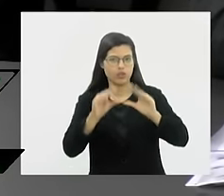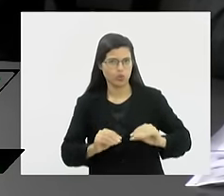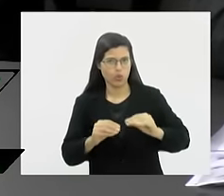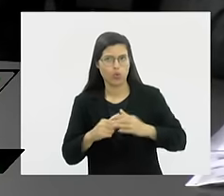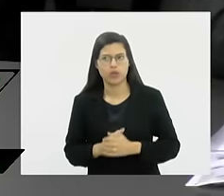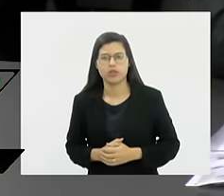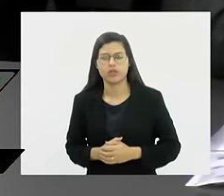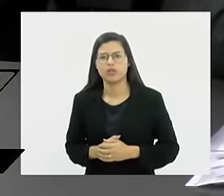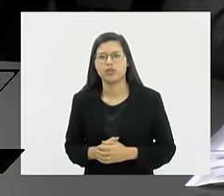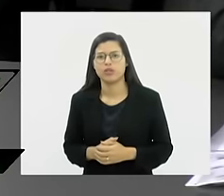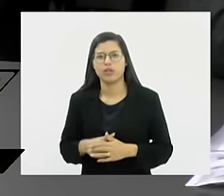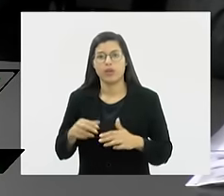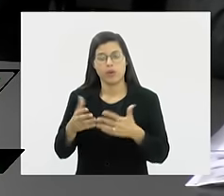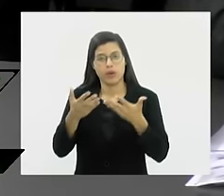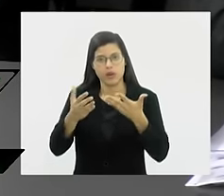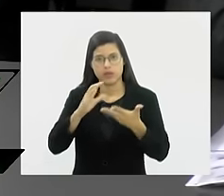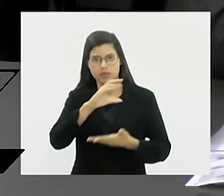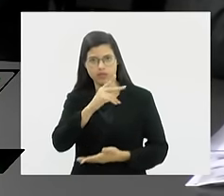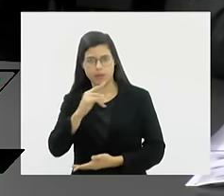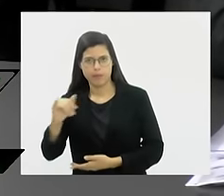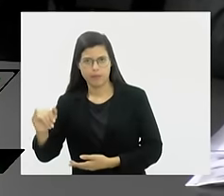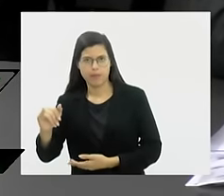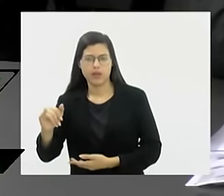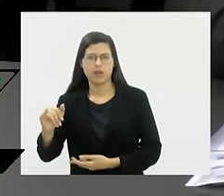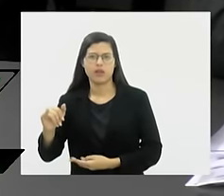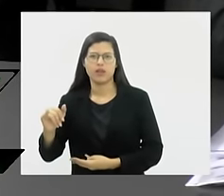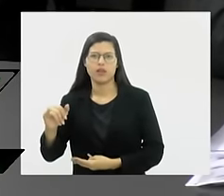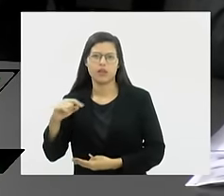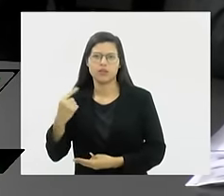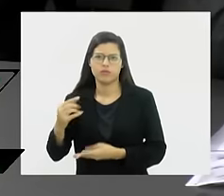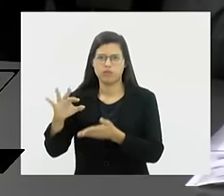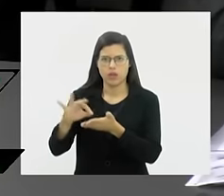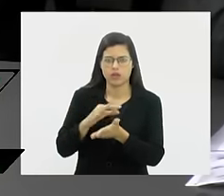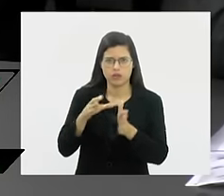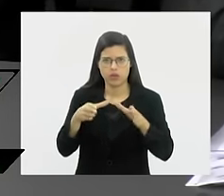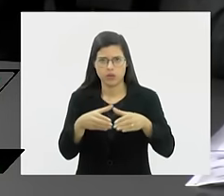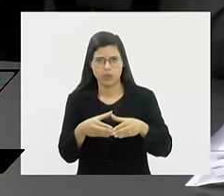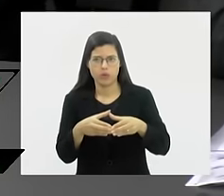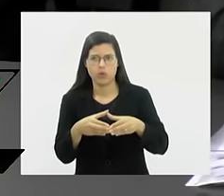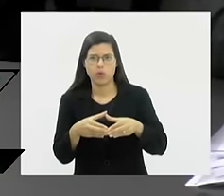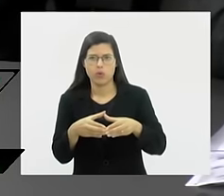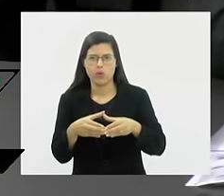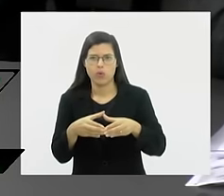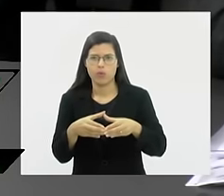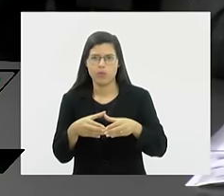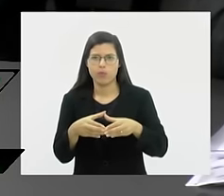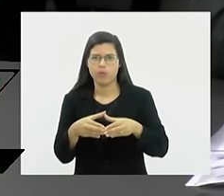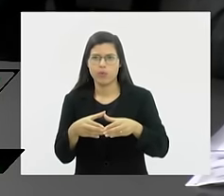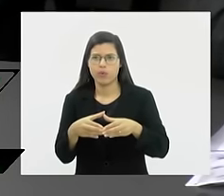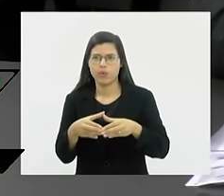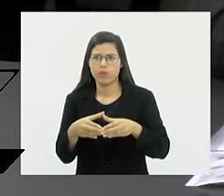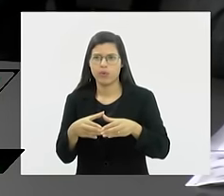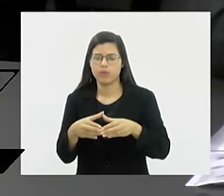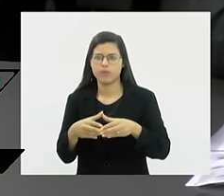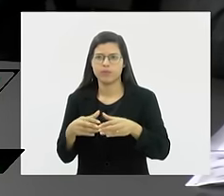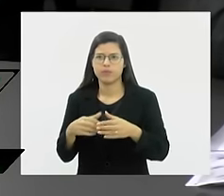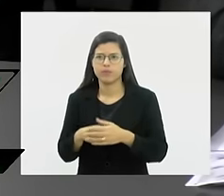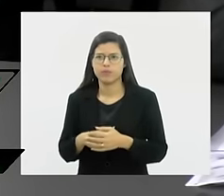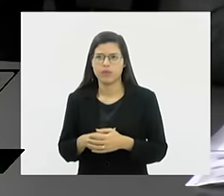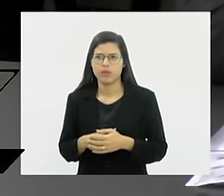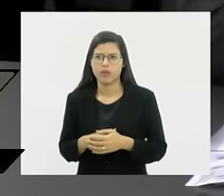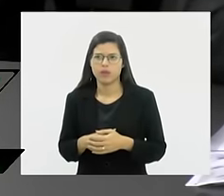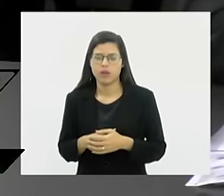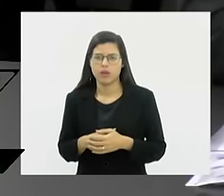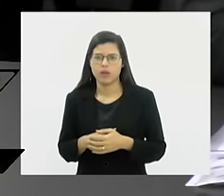à CPI, isso não existe. E aí nós podemos assinar em conjunto. Isso não existe. Assim como nós estamos na dependência, e aí,